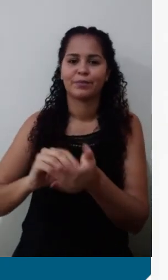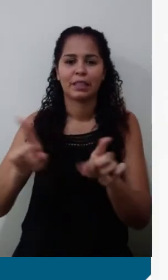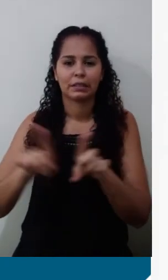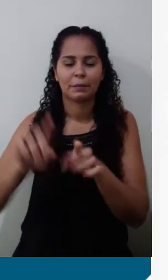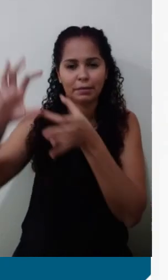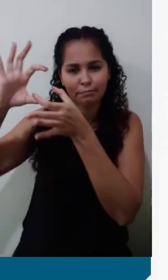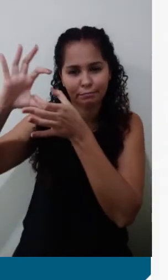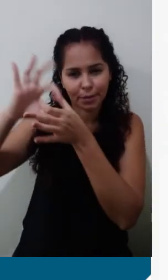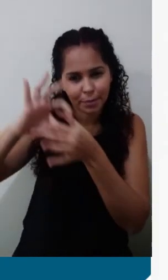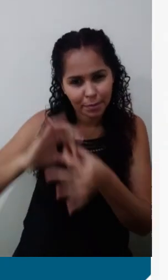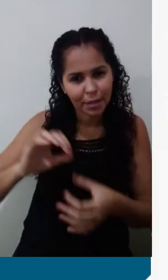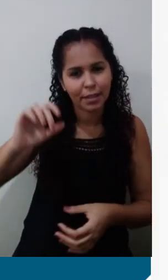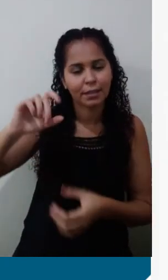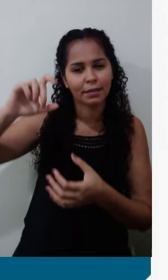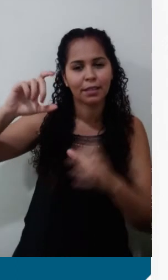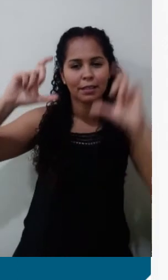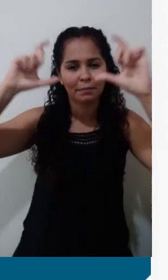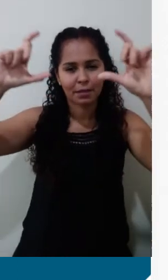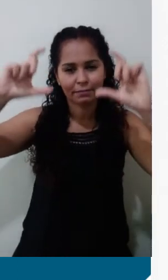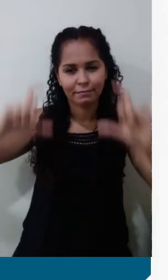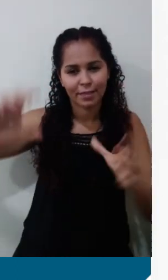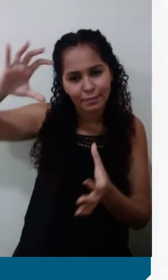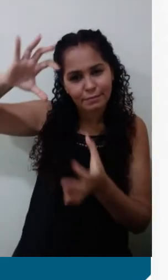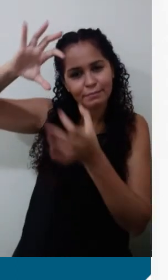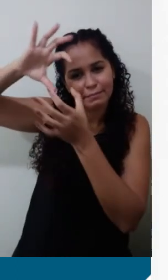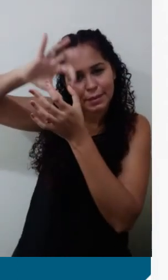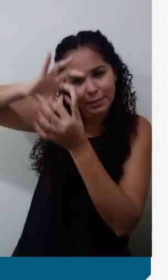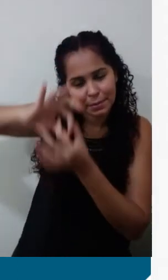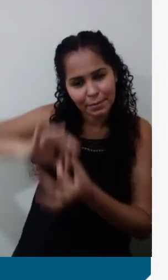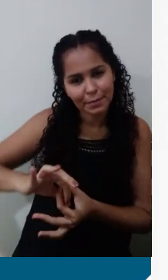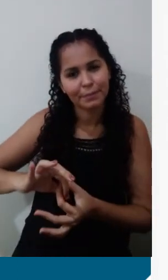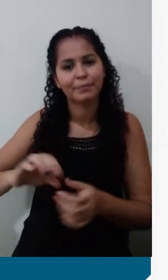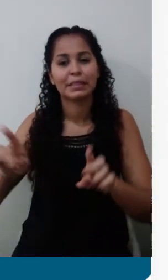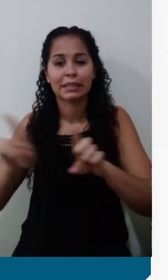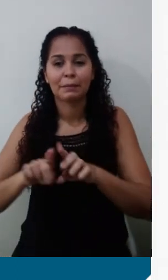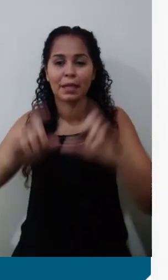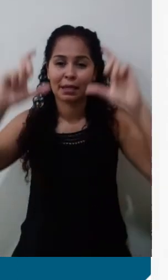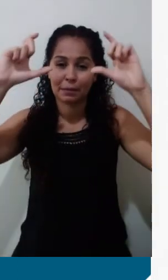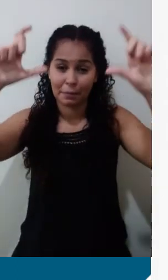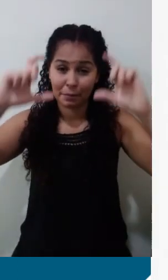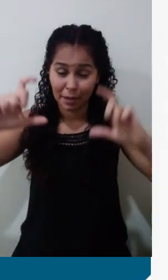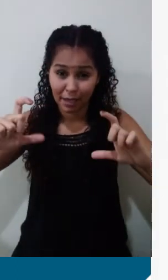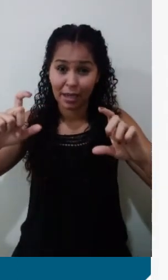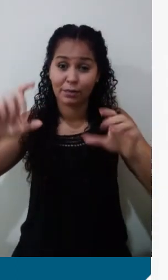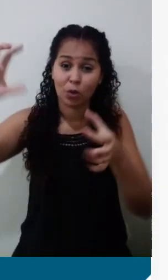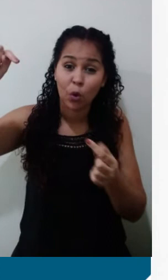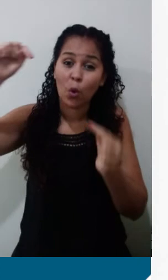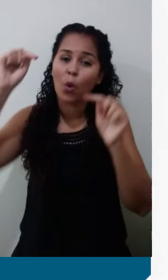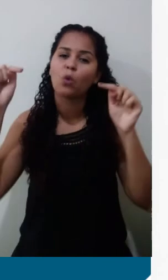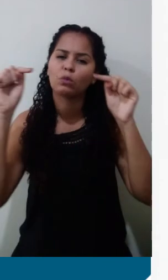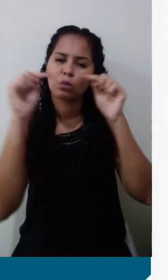articulação interessante entre um parágrafo e outro, ou então a articulação com a proposta de intervenção, porque isso